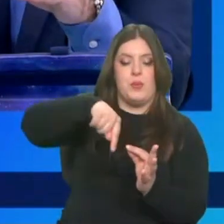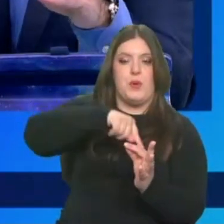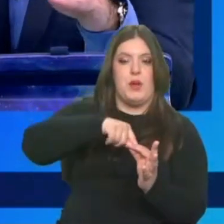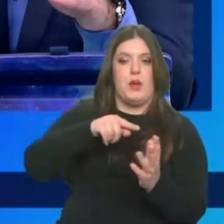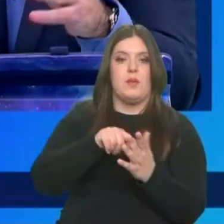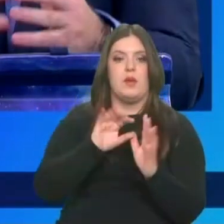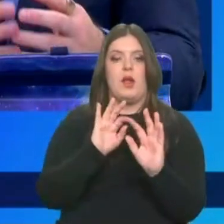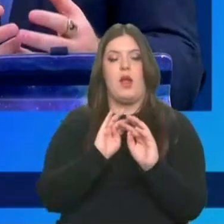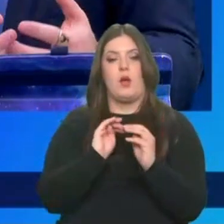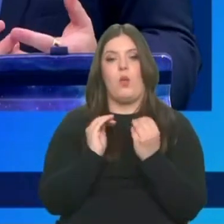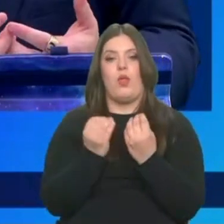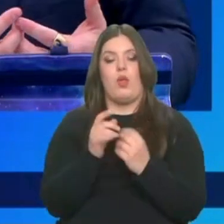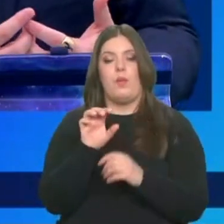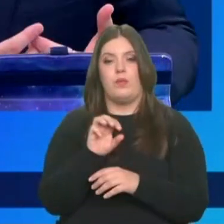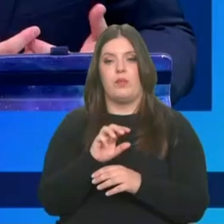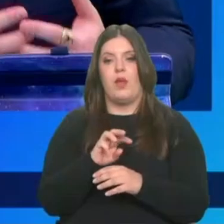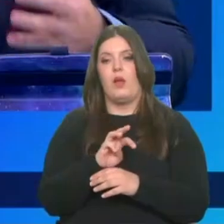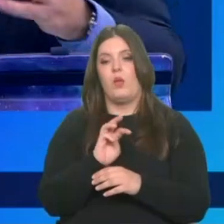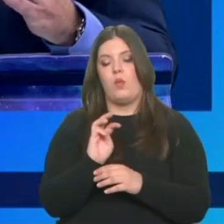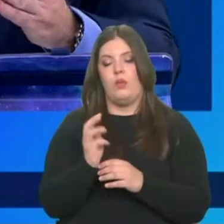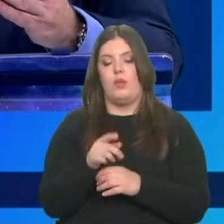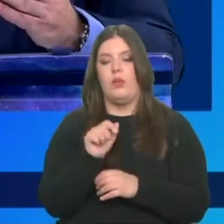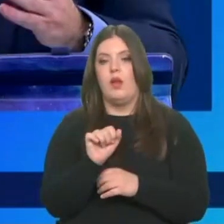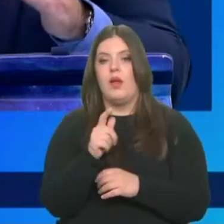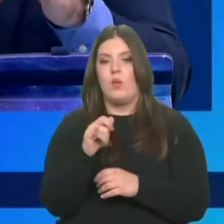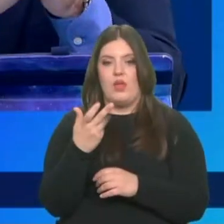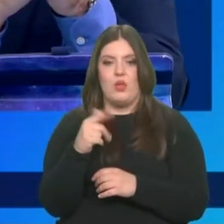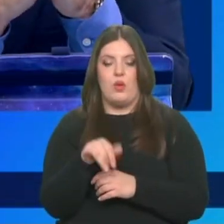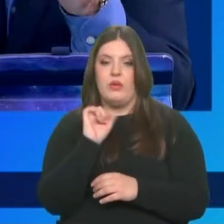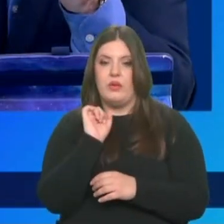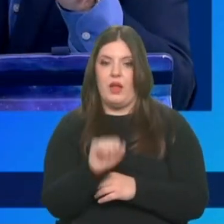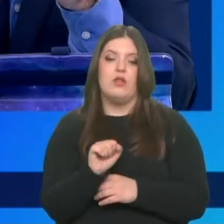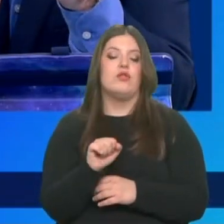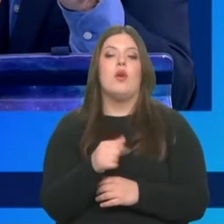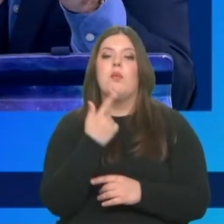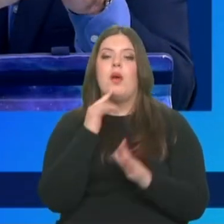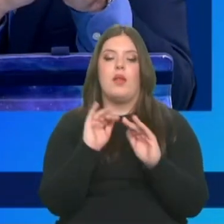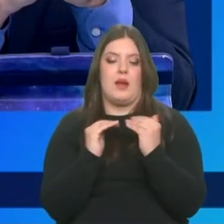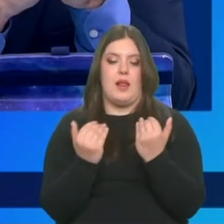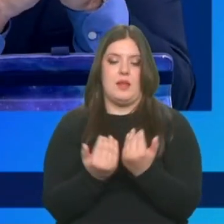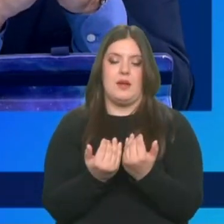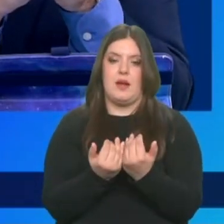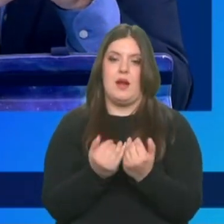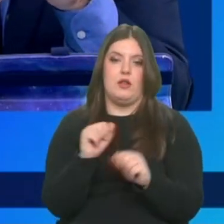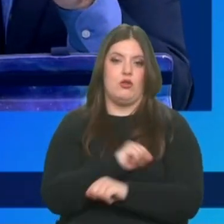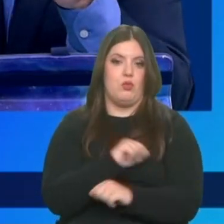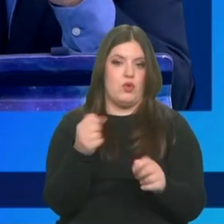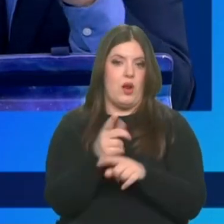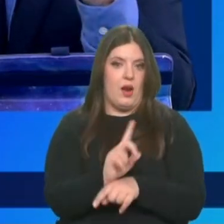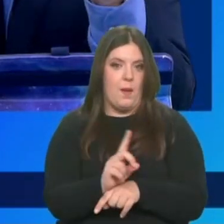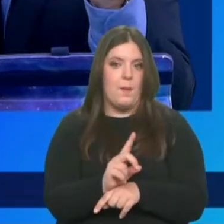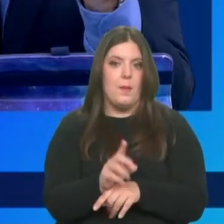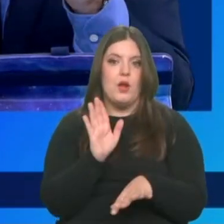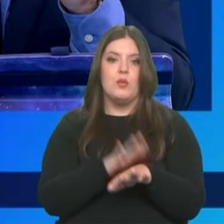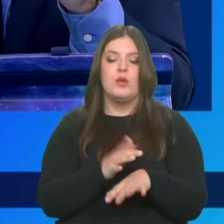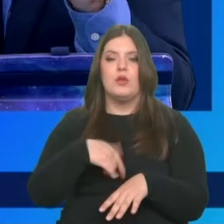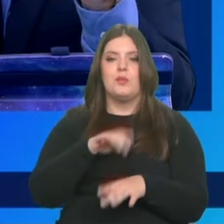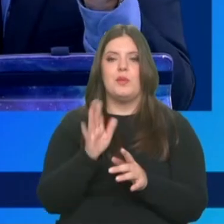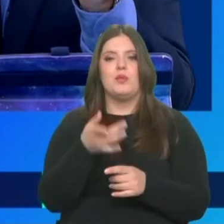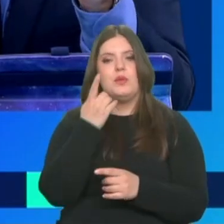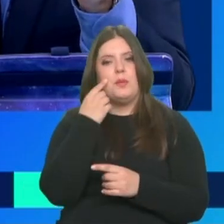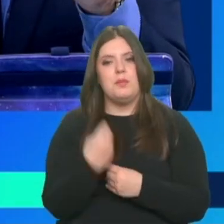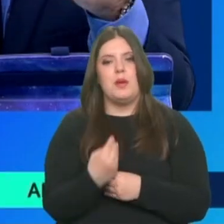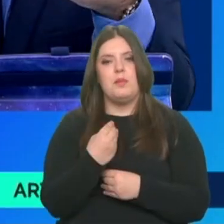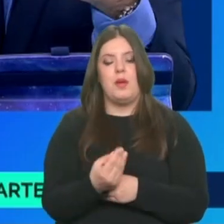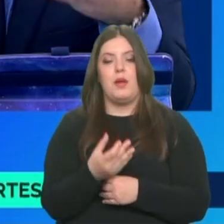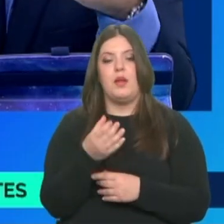seu equador e, portanto, potencialmente podem não estar na linha, digamos assim, destas explosões. Okay. Por isso é que nós precisamos conhecer tão bem